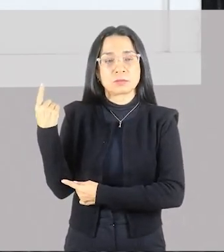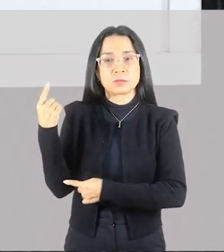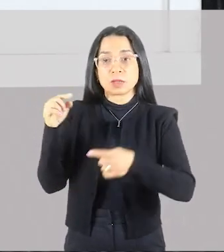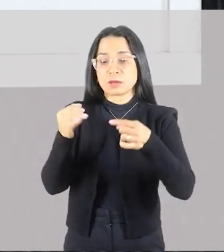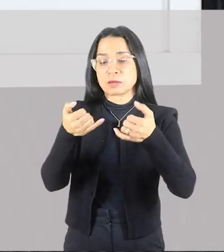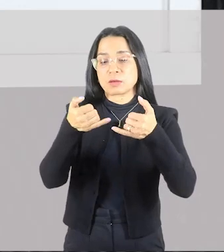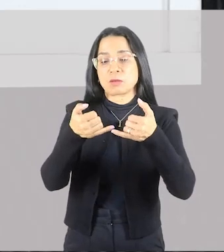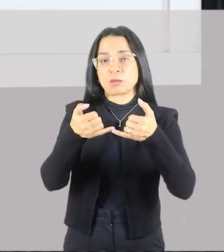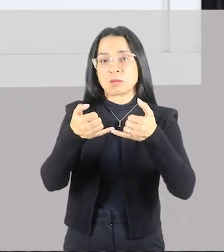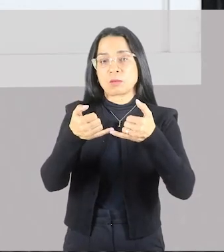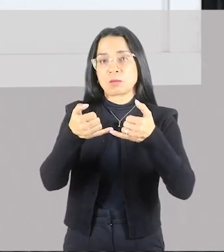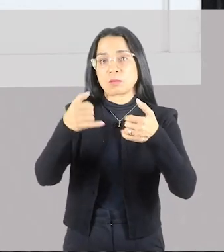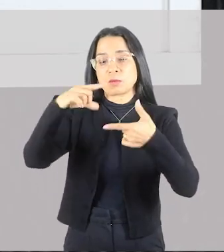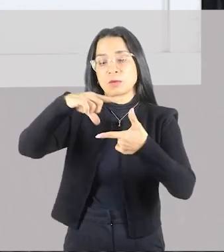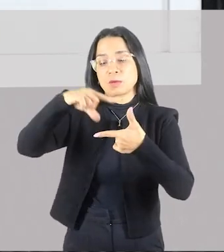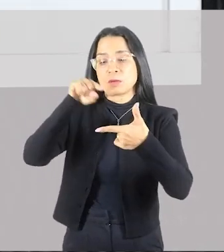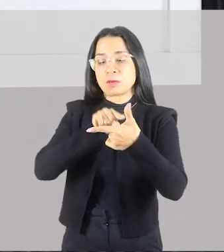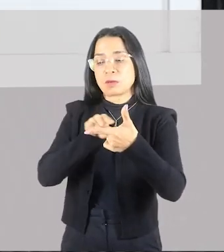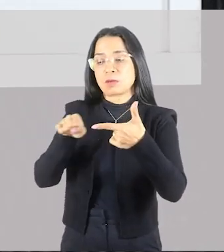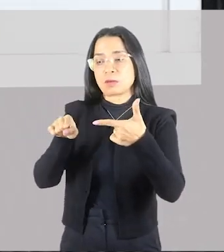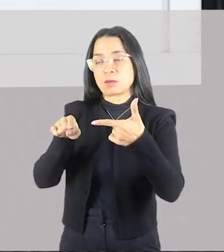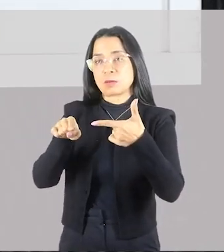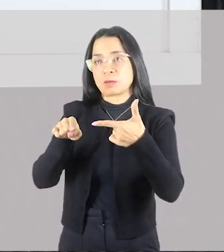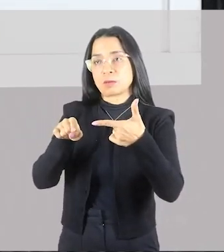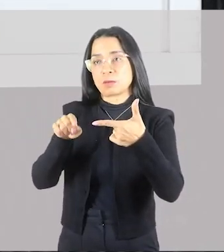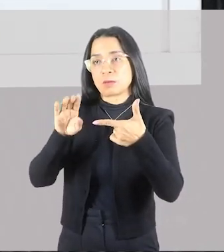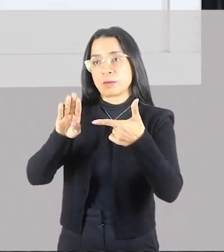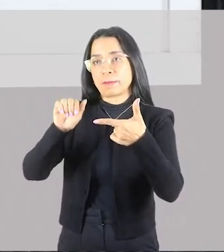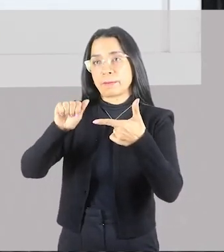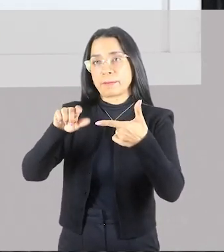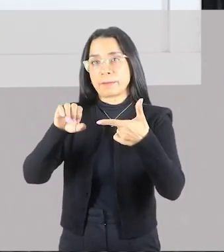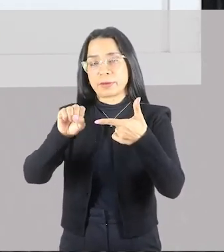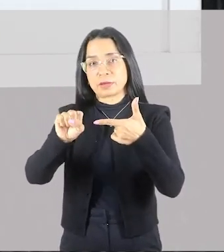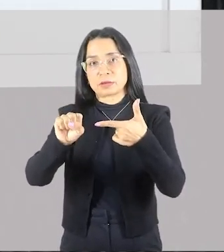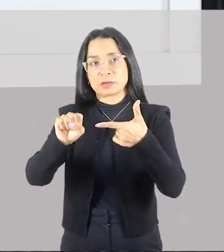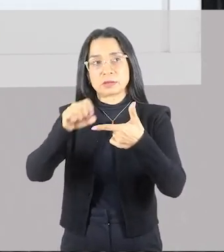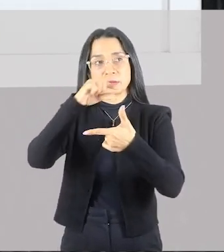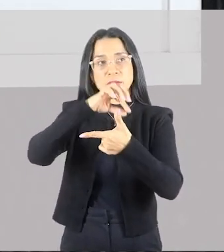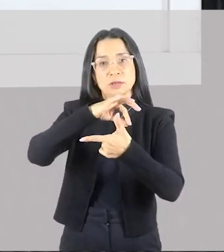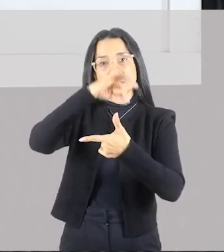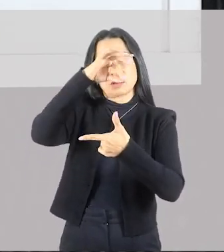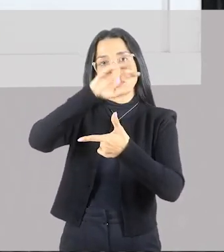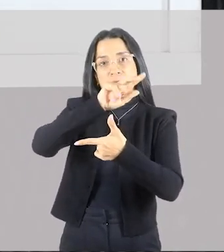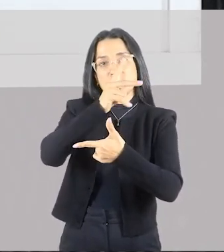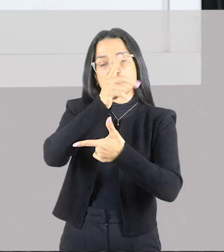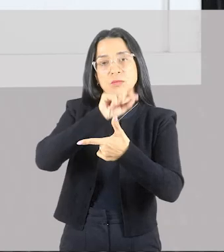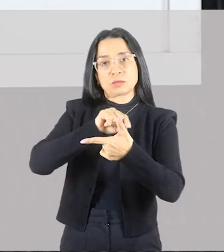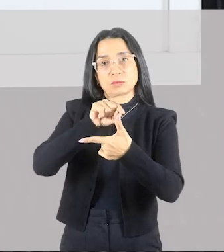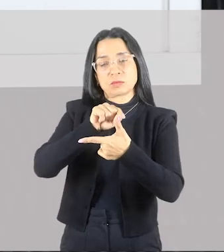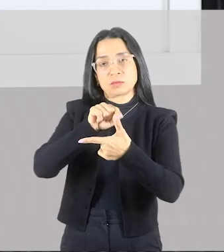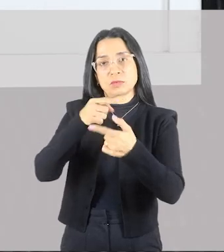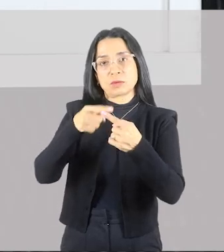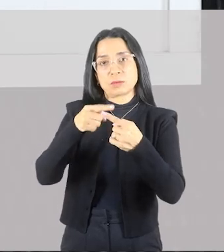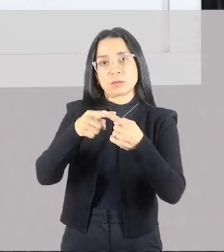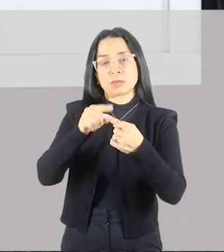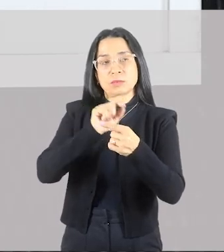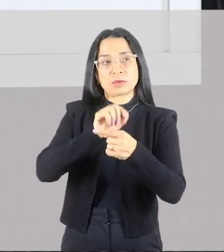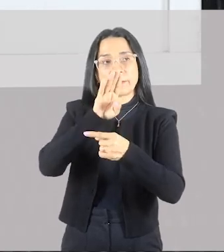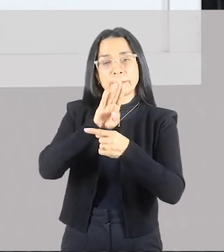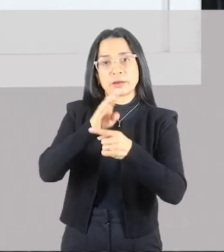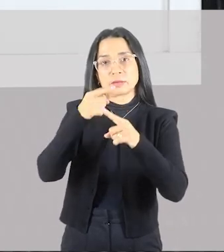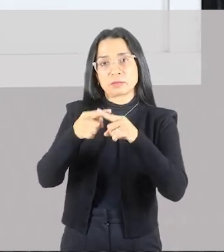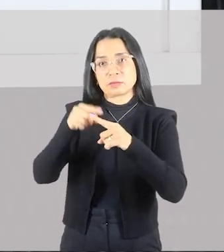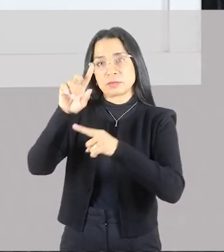altura. Ó, por que o triângulo é base vezes a altura dividido por 2? Porque se você passa